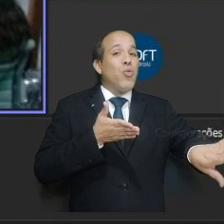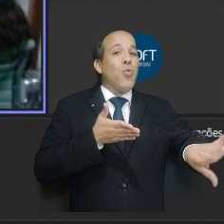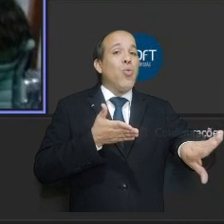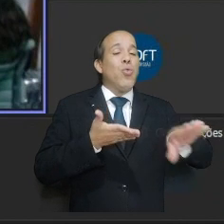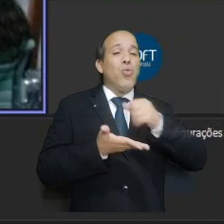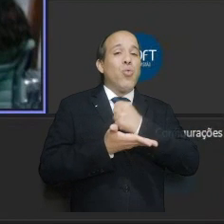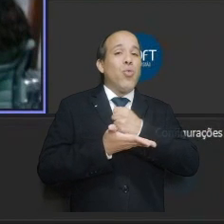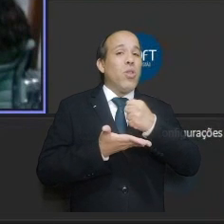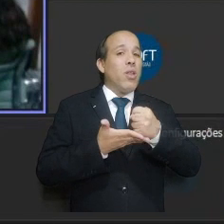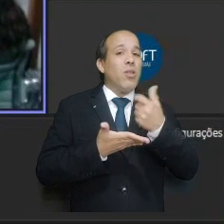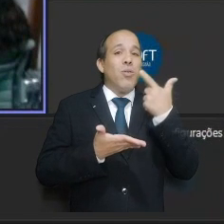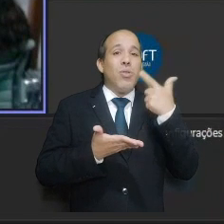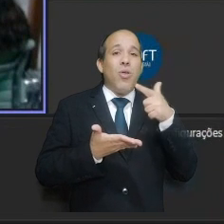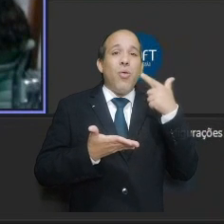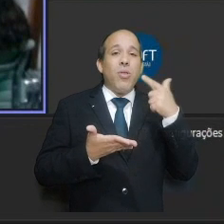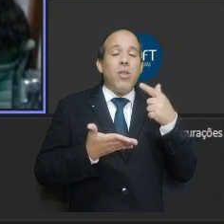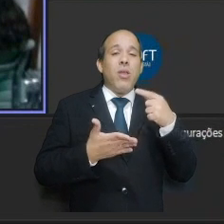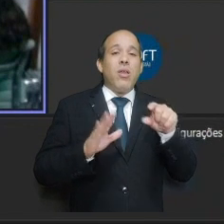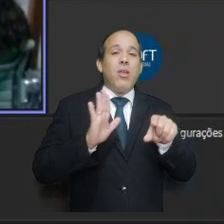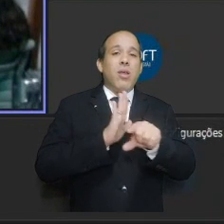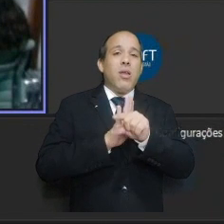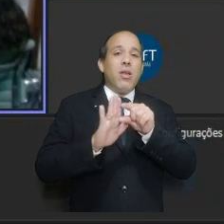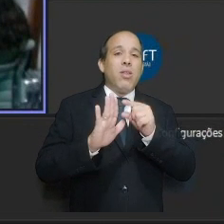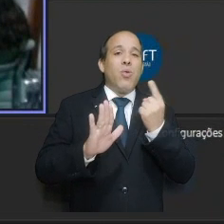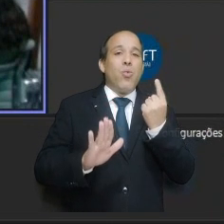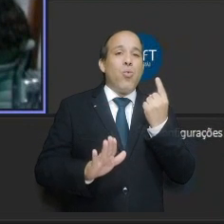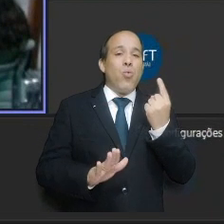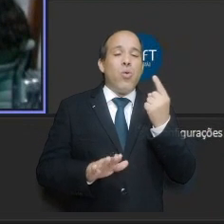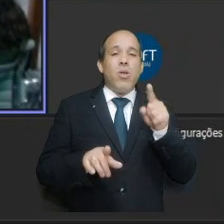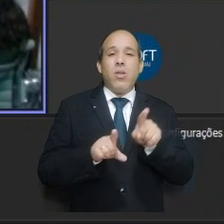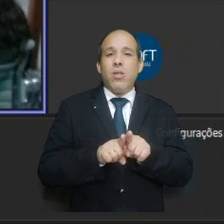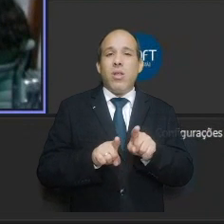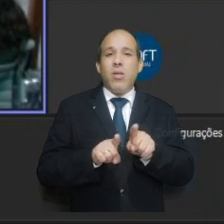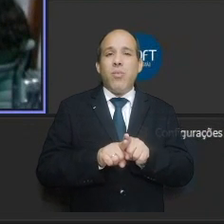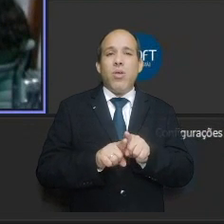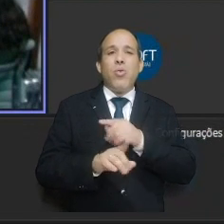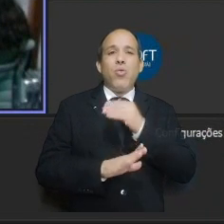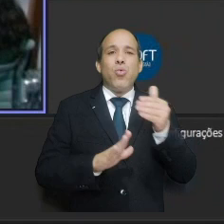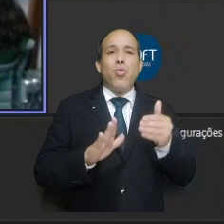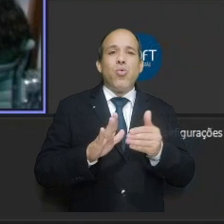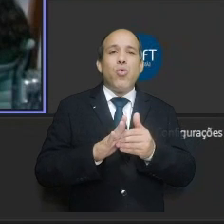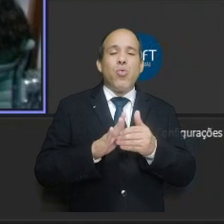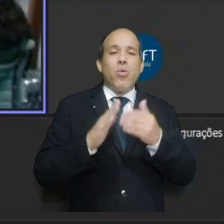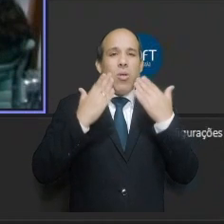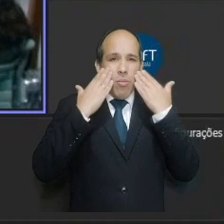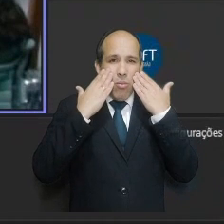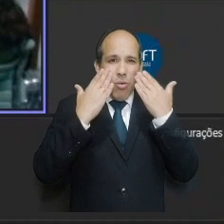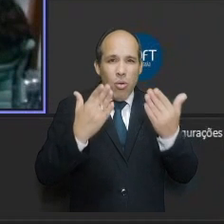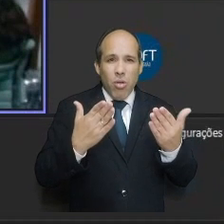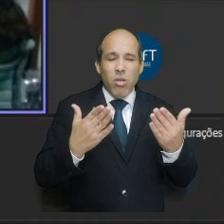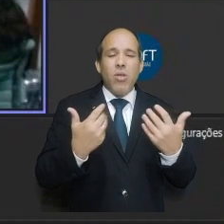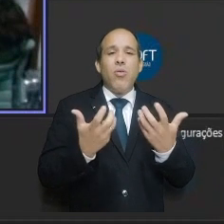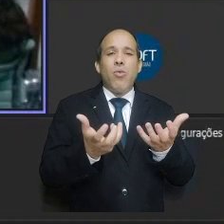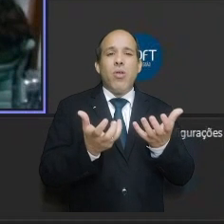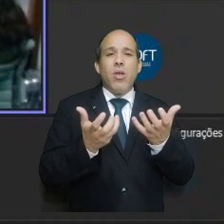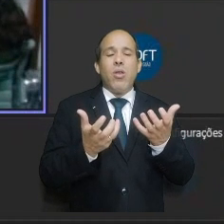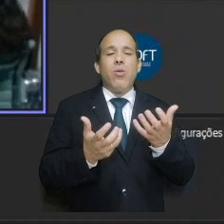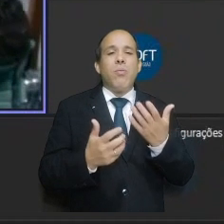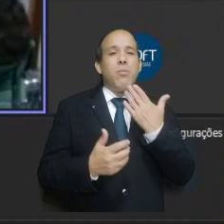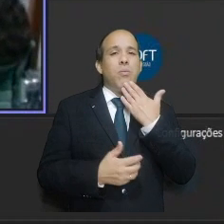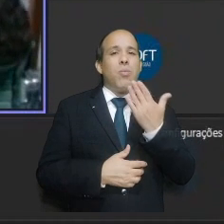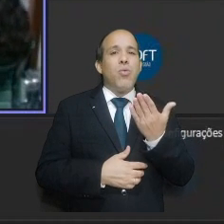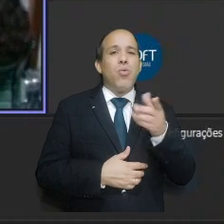expressamente excluído, constante no contrato na cláusula 1. E, por todo o exposto, que eu pugno